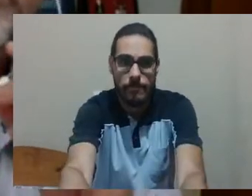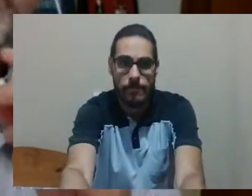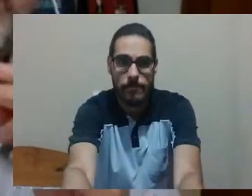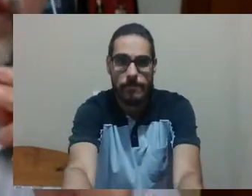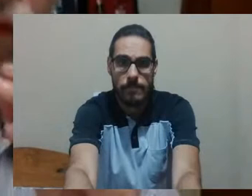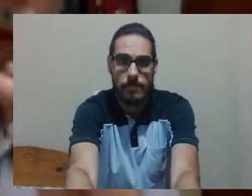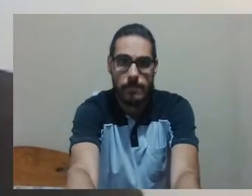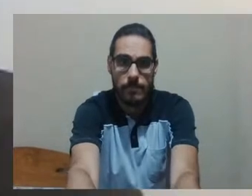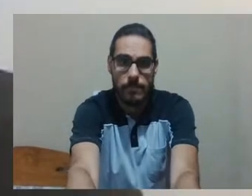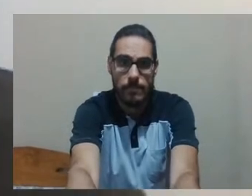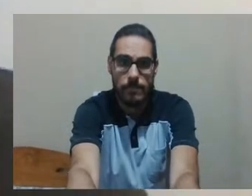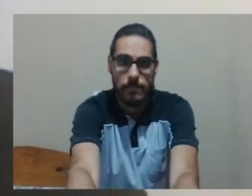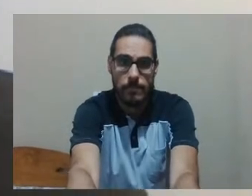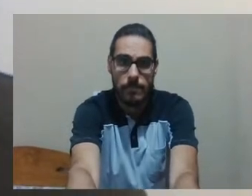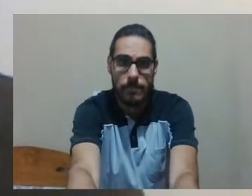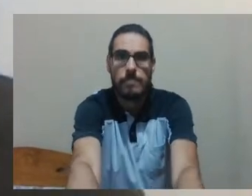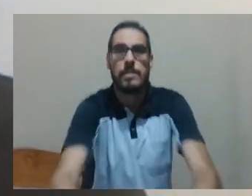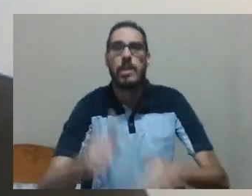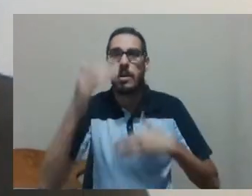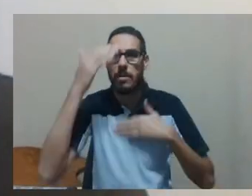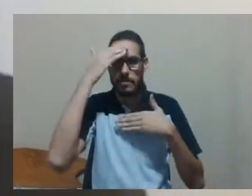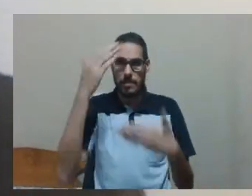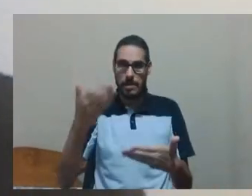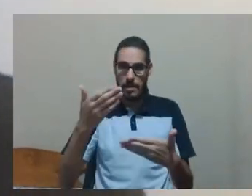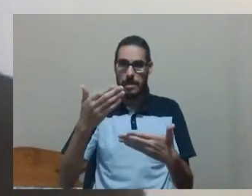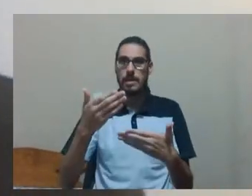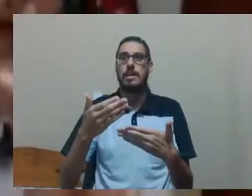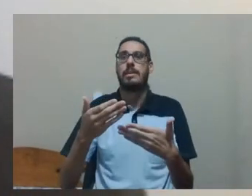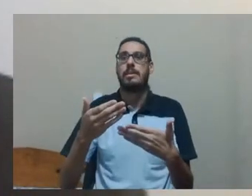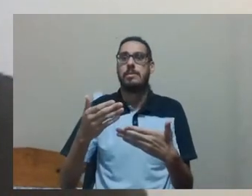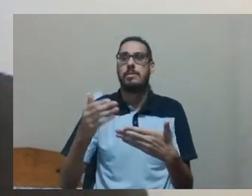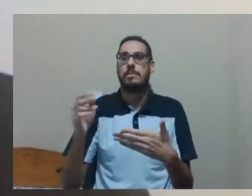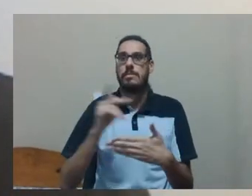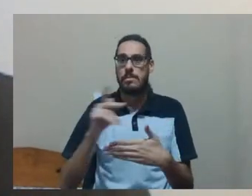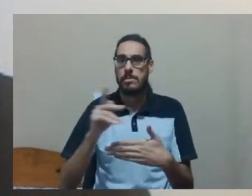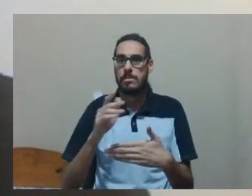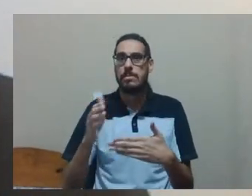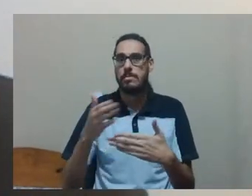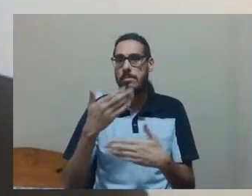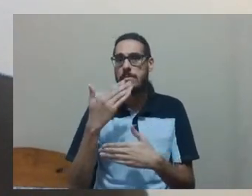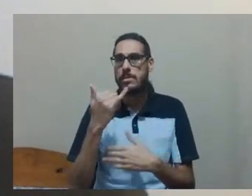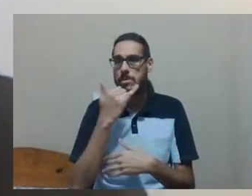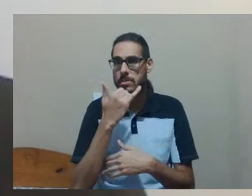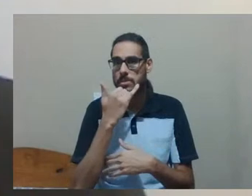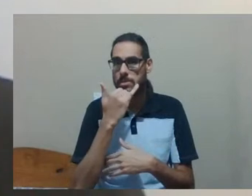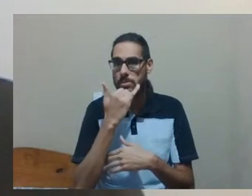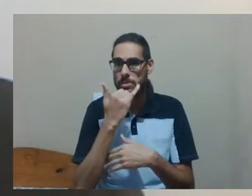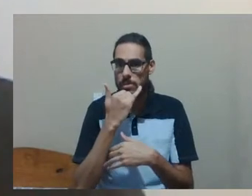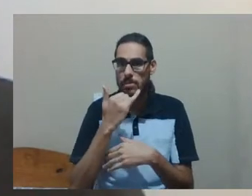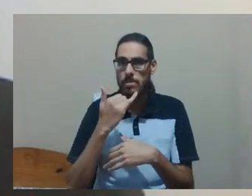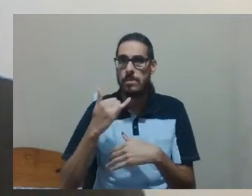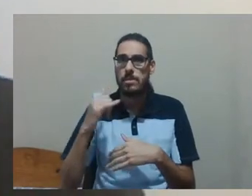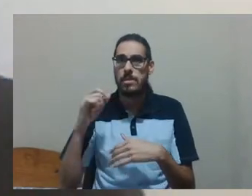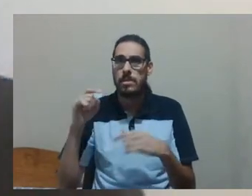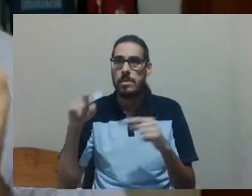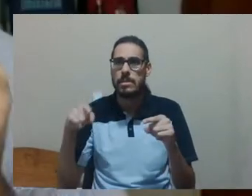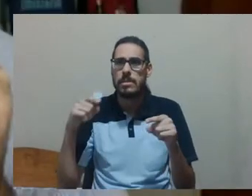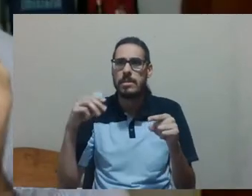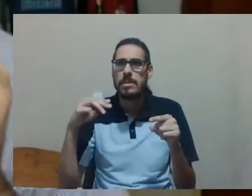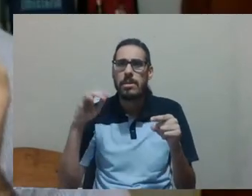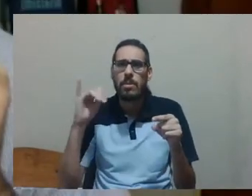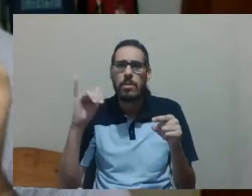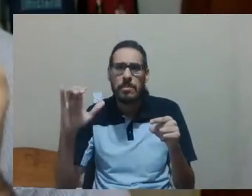Tempo encerrado, obrigado, professor. E peço desculpas por ter o microfone. O microfone ficou aberto